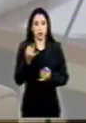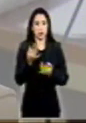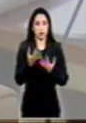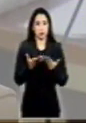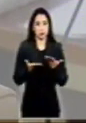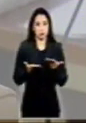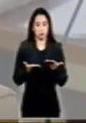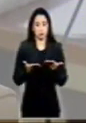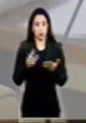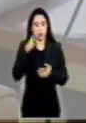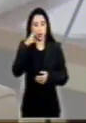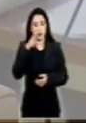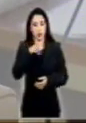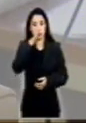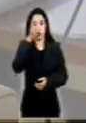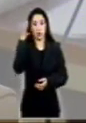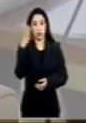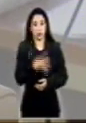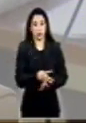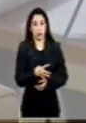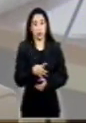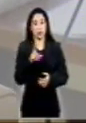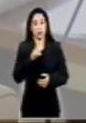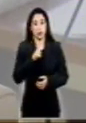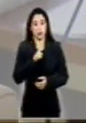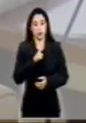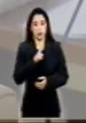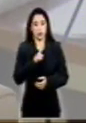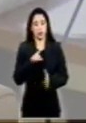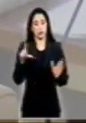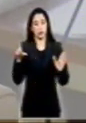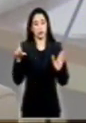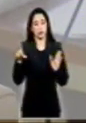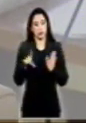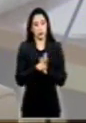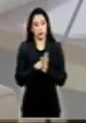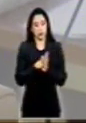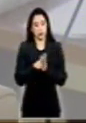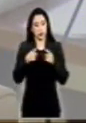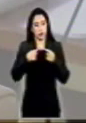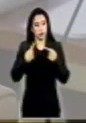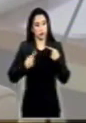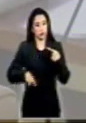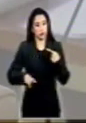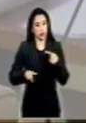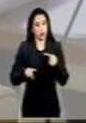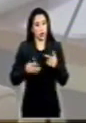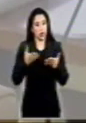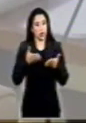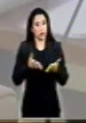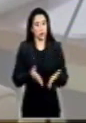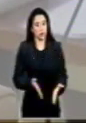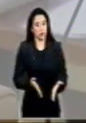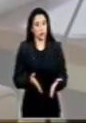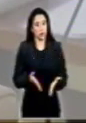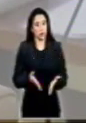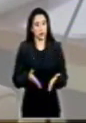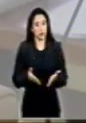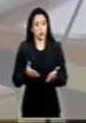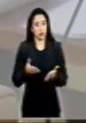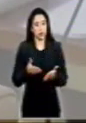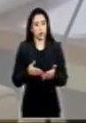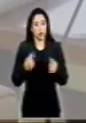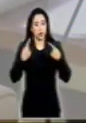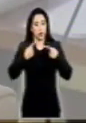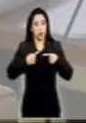acusação, seriam potencialmente delituosas. A presença desses indícios impede a aplicação da teoria do